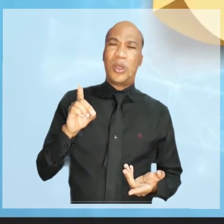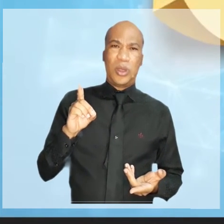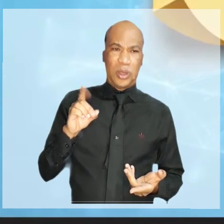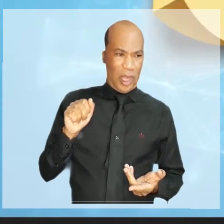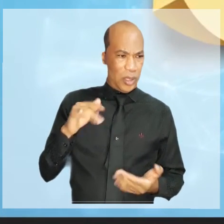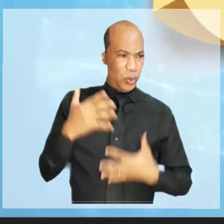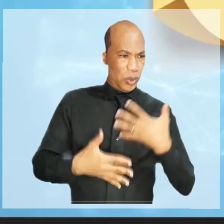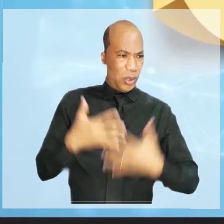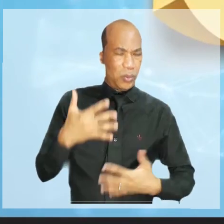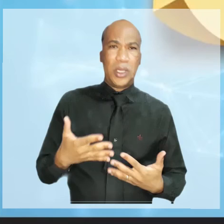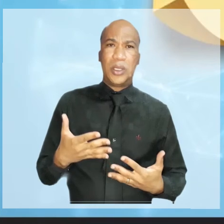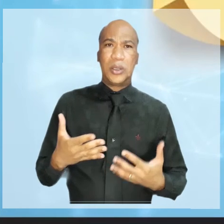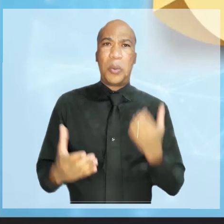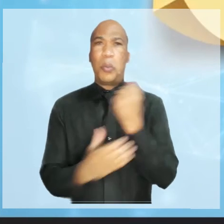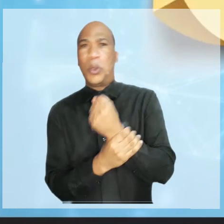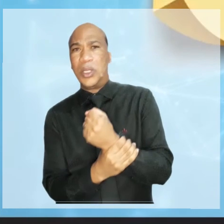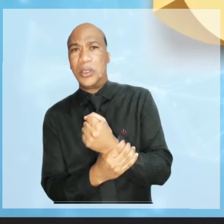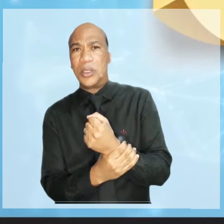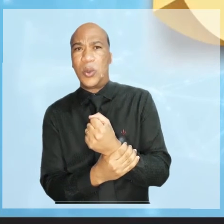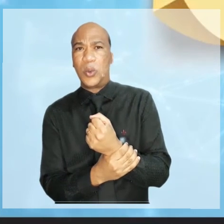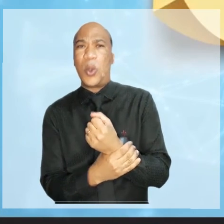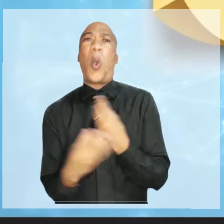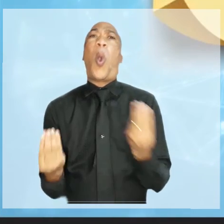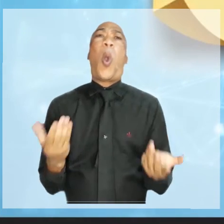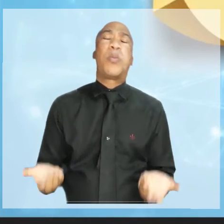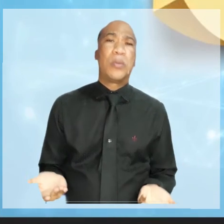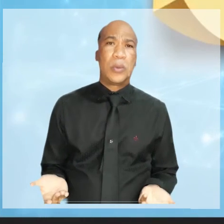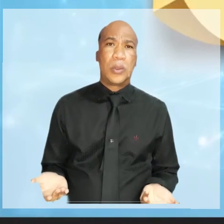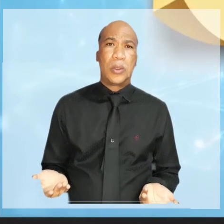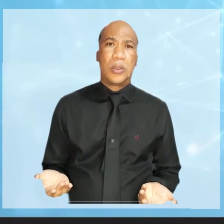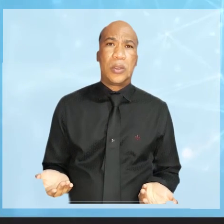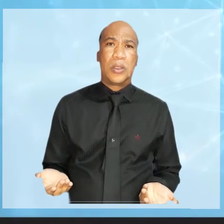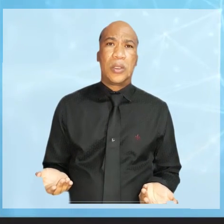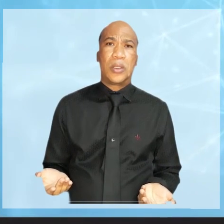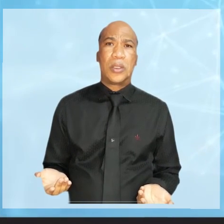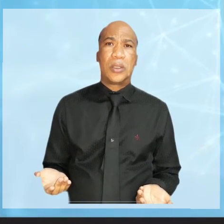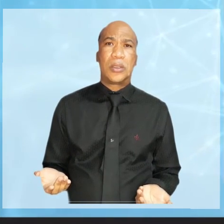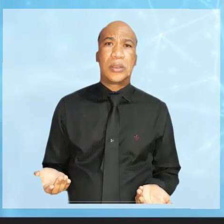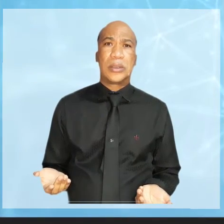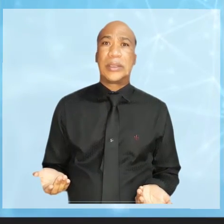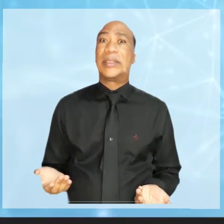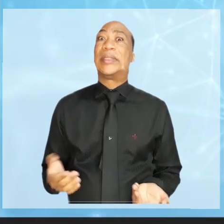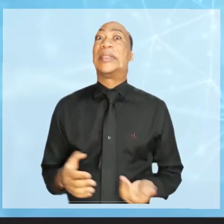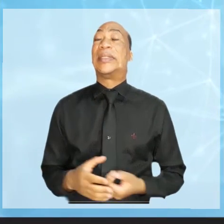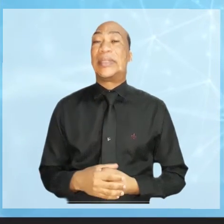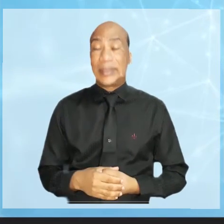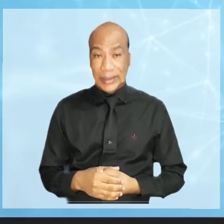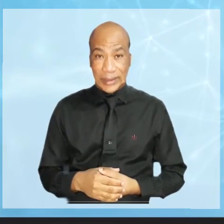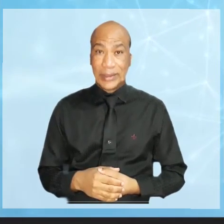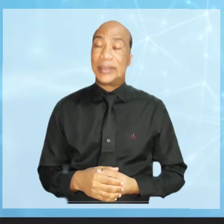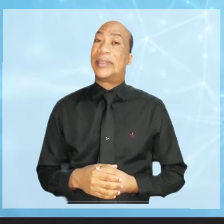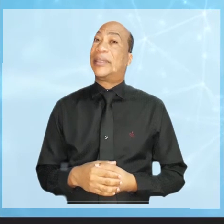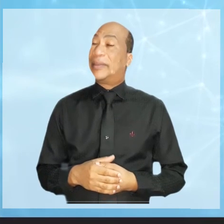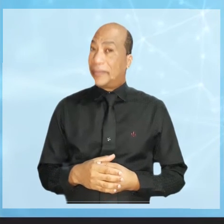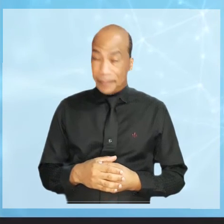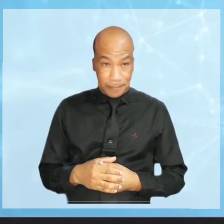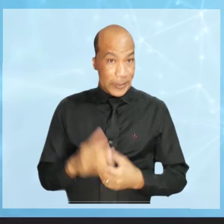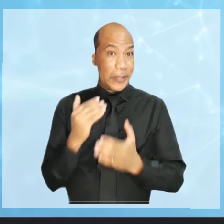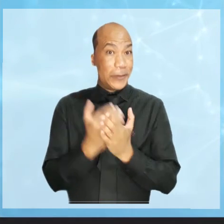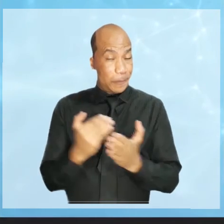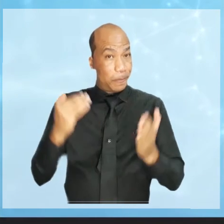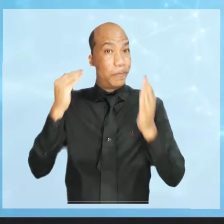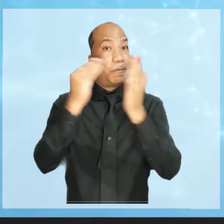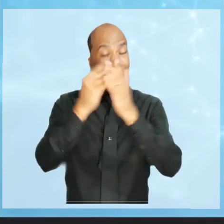Muito mais poderia ser destacado nas vozes de todos aqui. Um lembrete importante: o concurso de